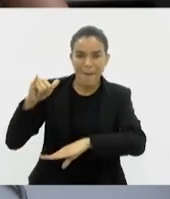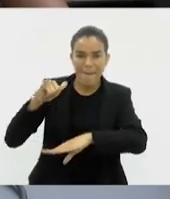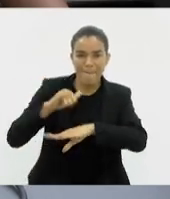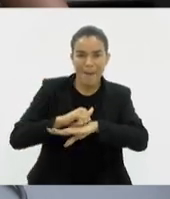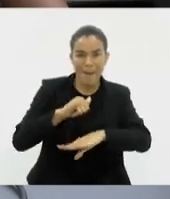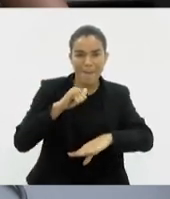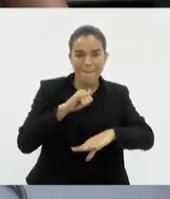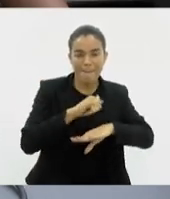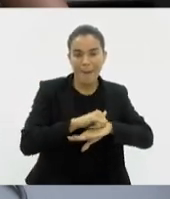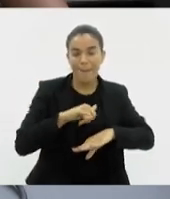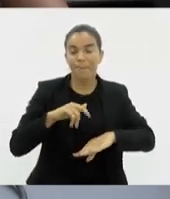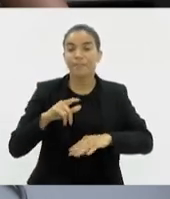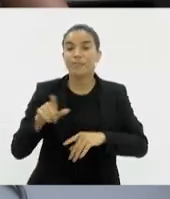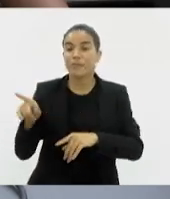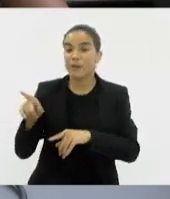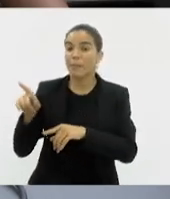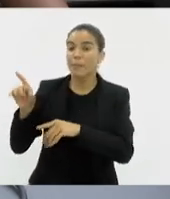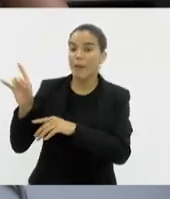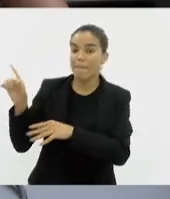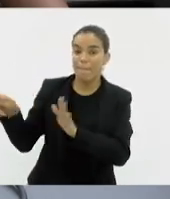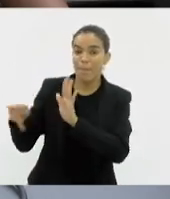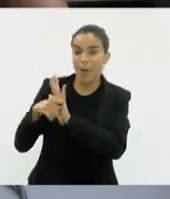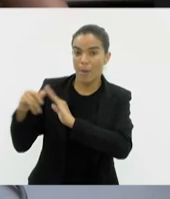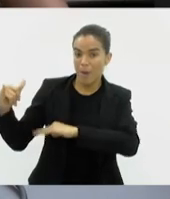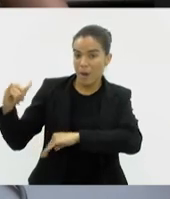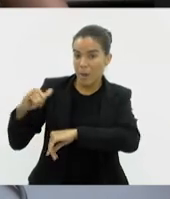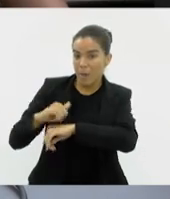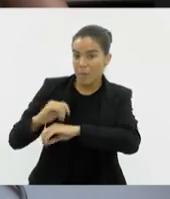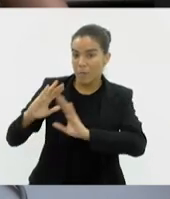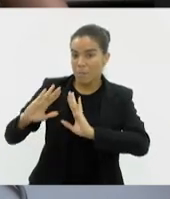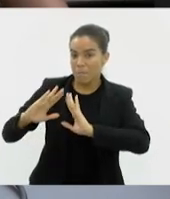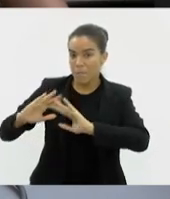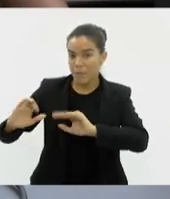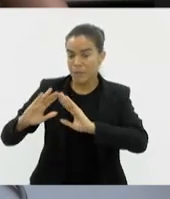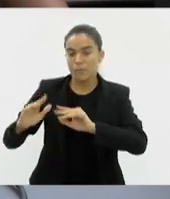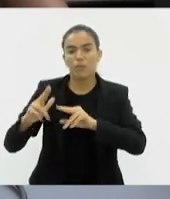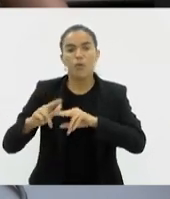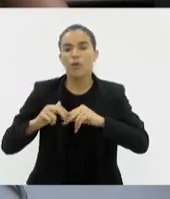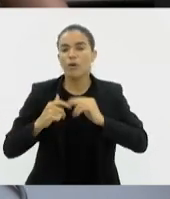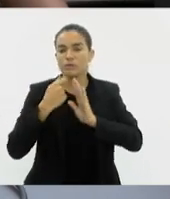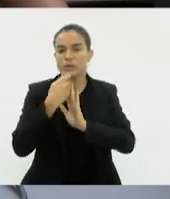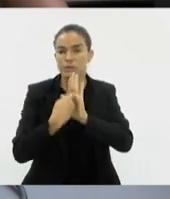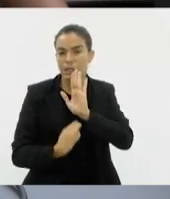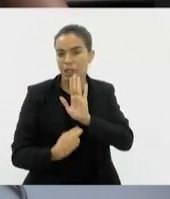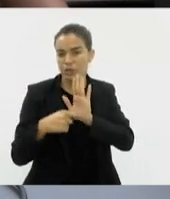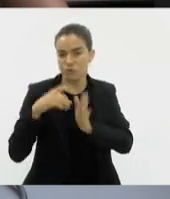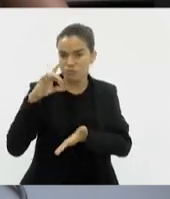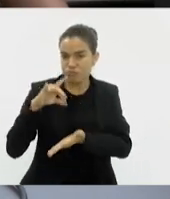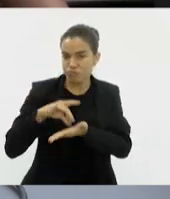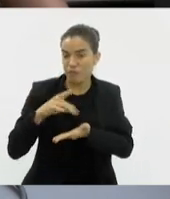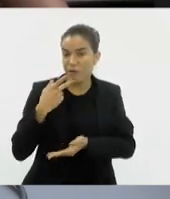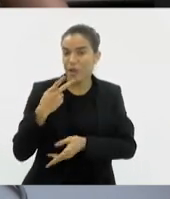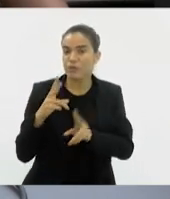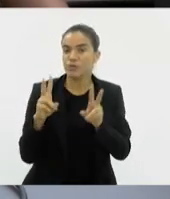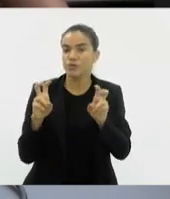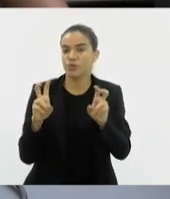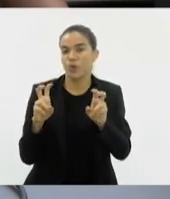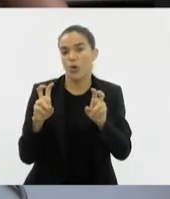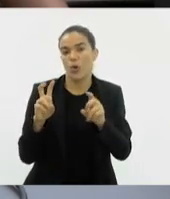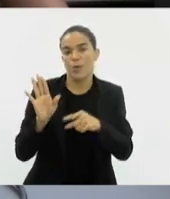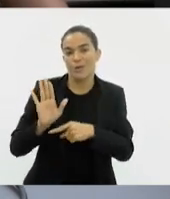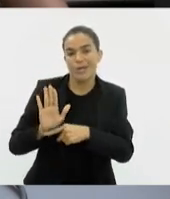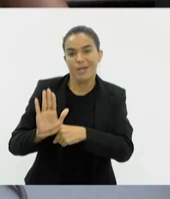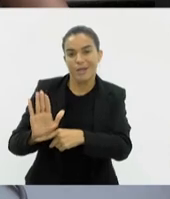uma solicitação deles, porque no texto da lei original, quando ele faz menção a esse